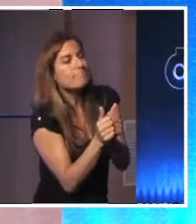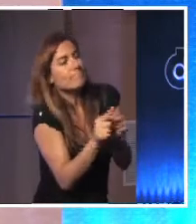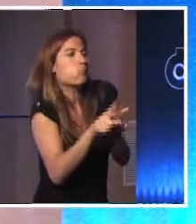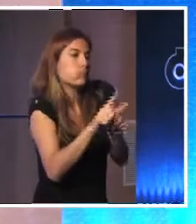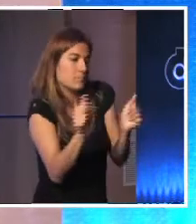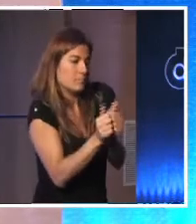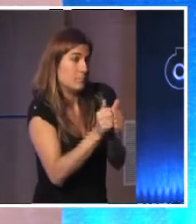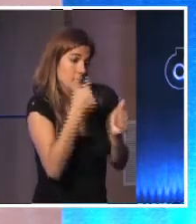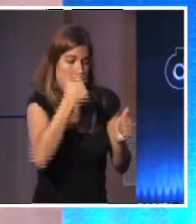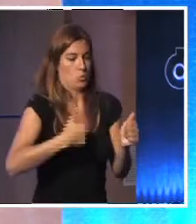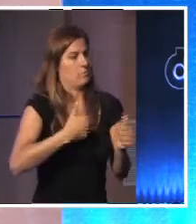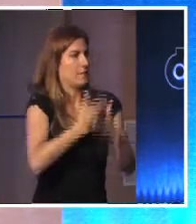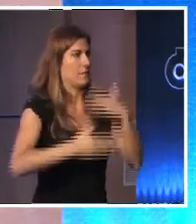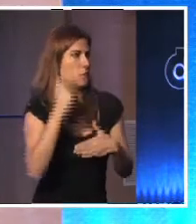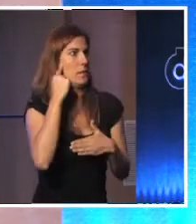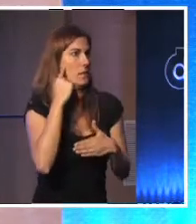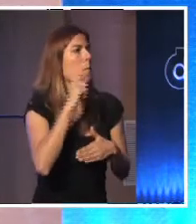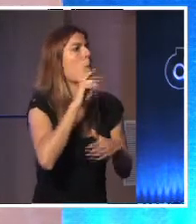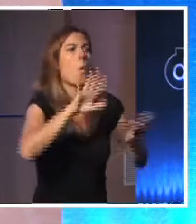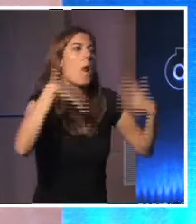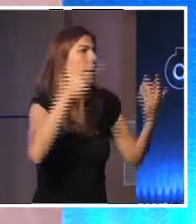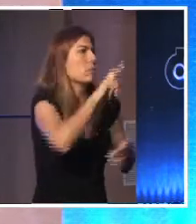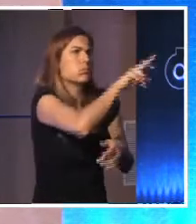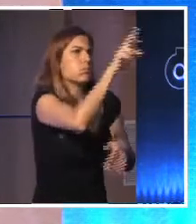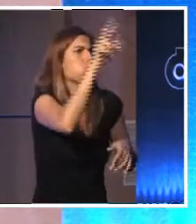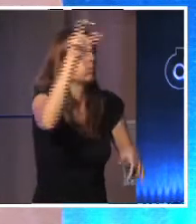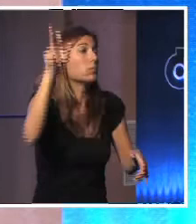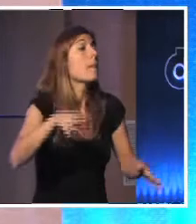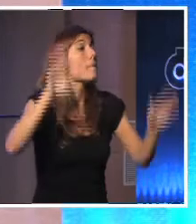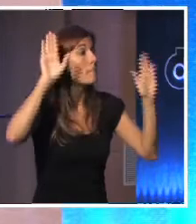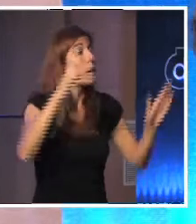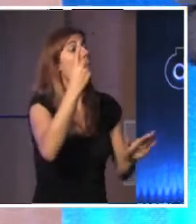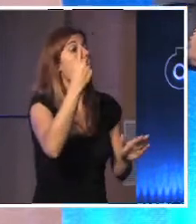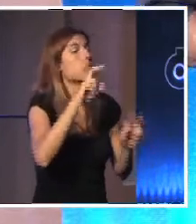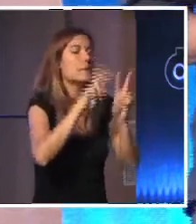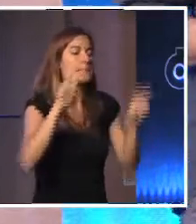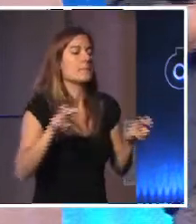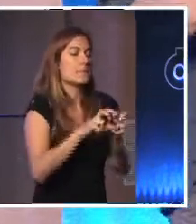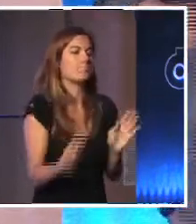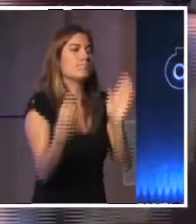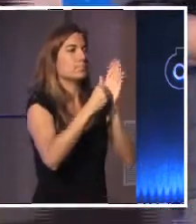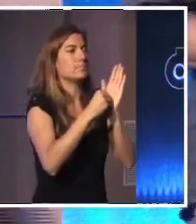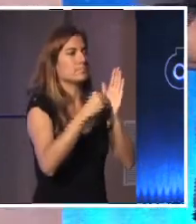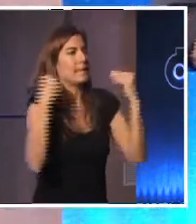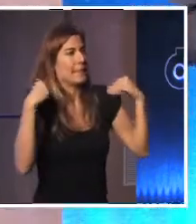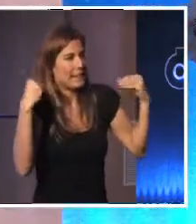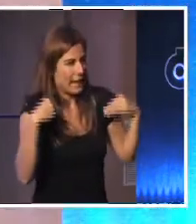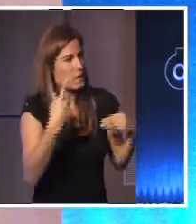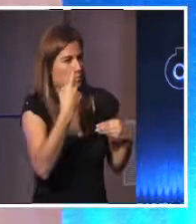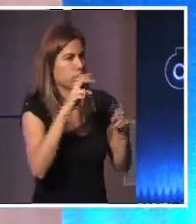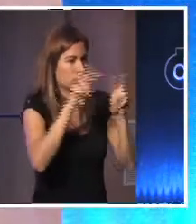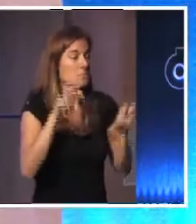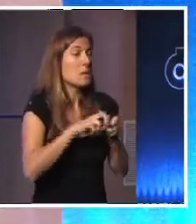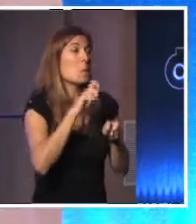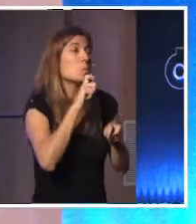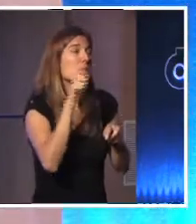do deficiente auditivo para todo lado e falta ainda a certificação do treino. Penso que há algum